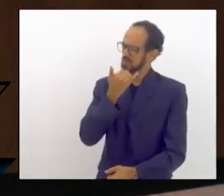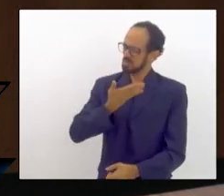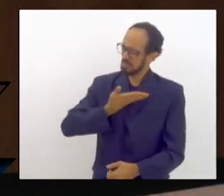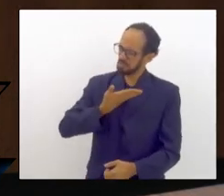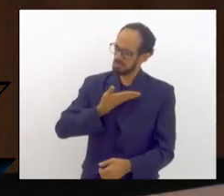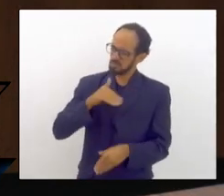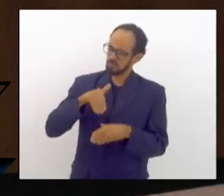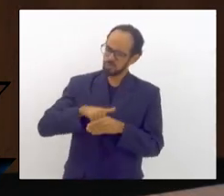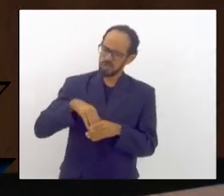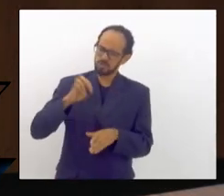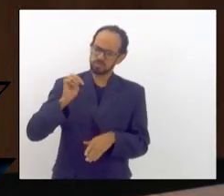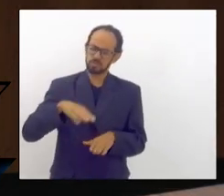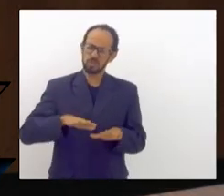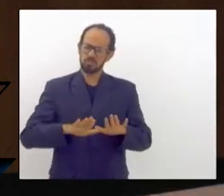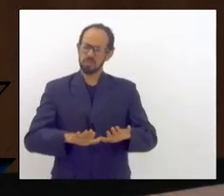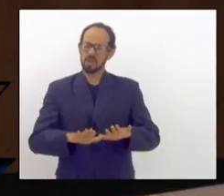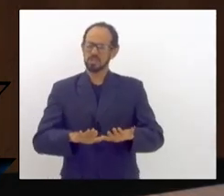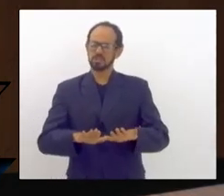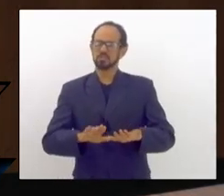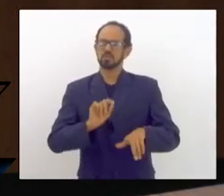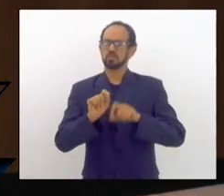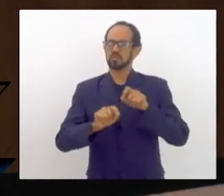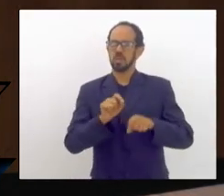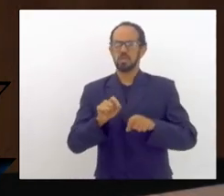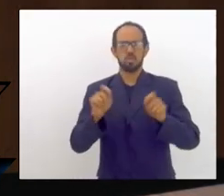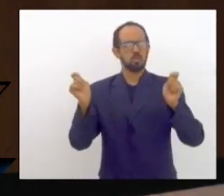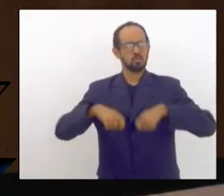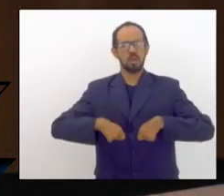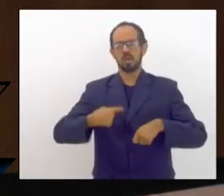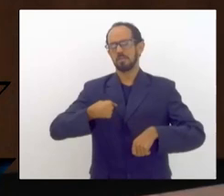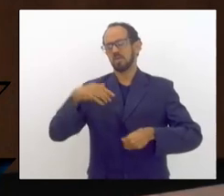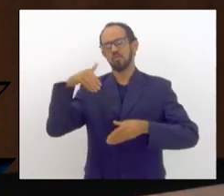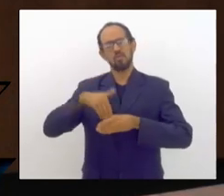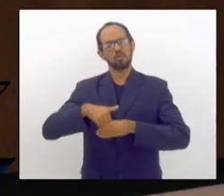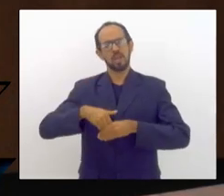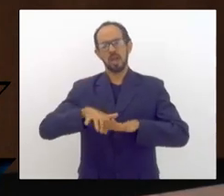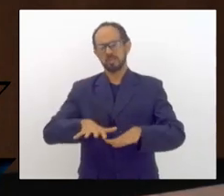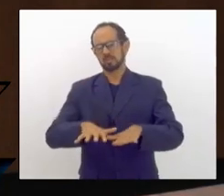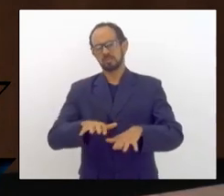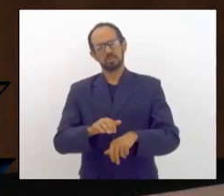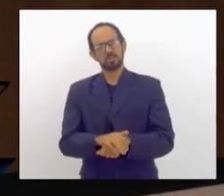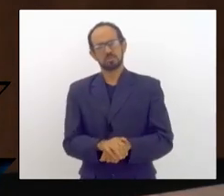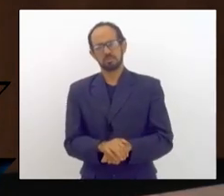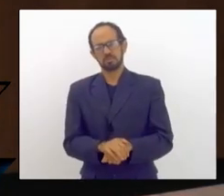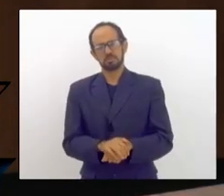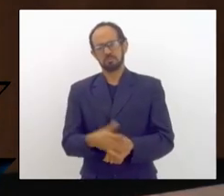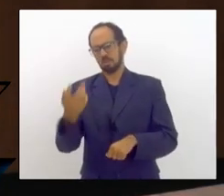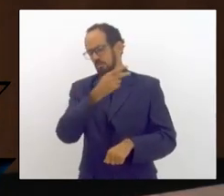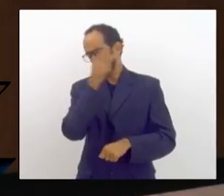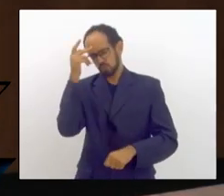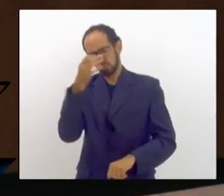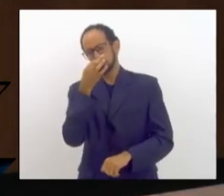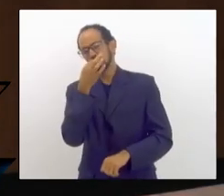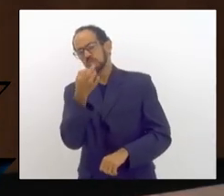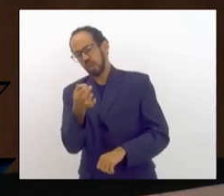votaram sim. Eu não posso votar a favor de alguém que sugere